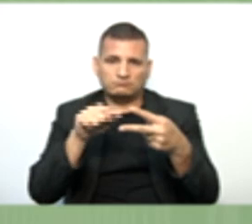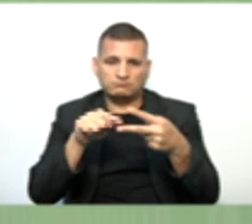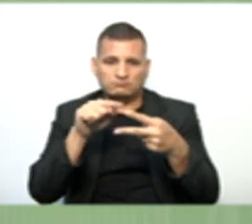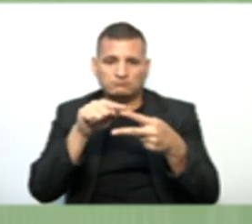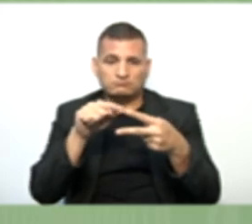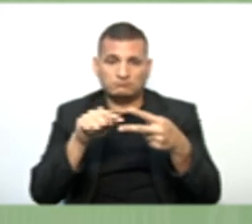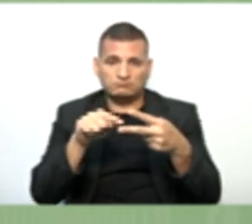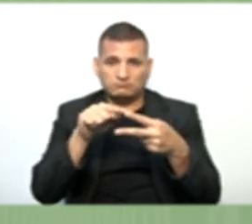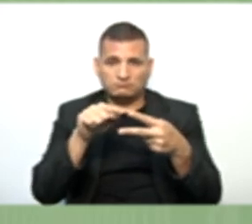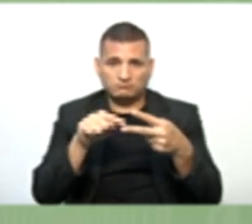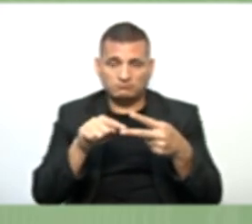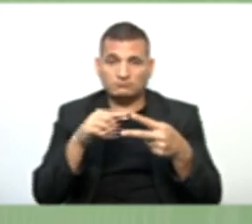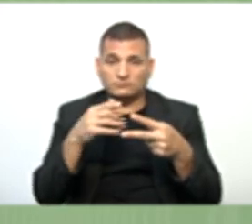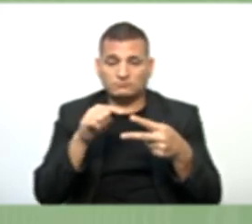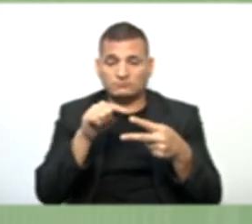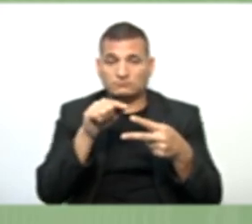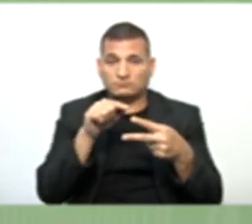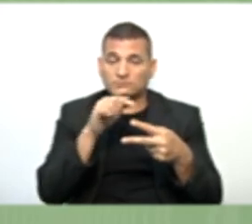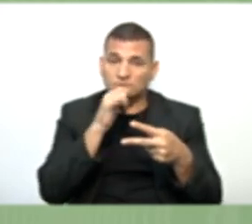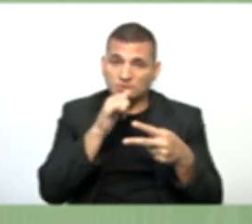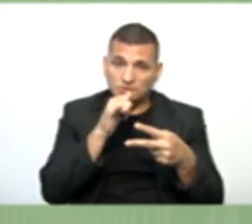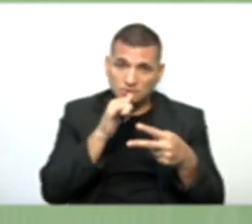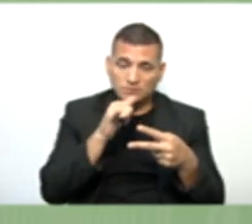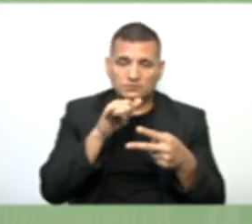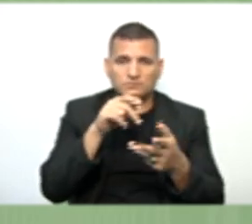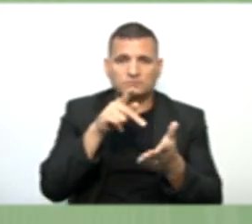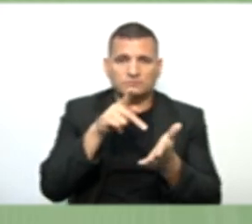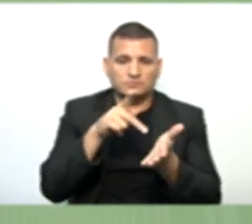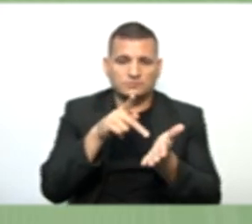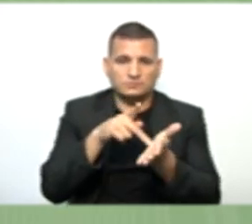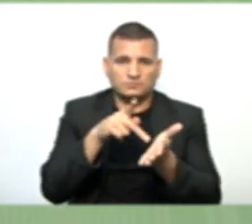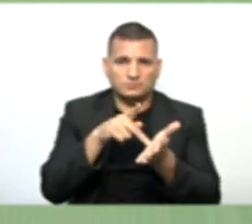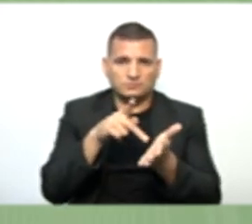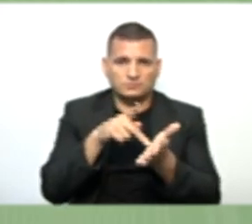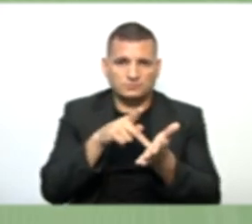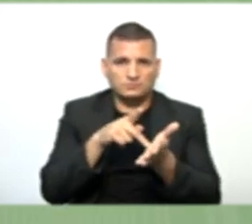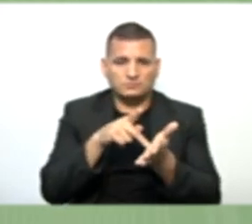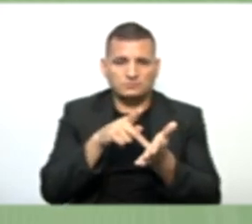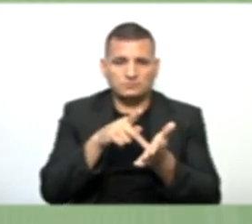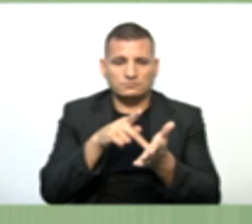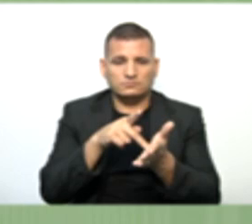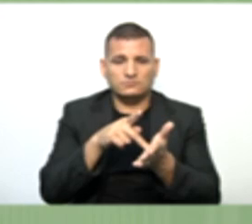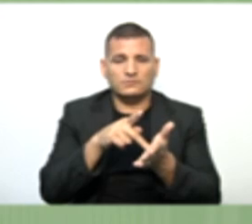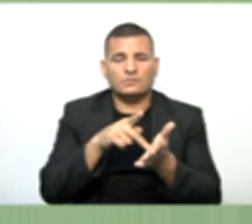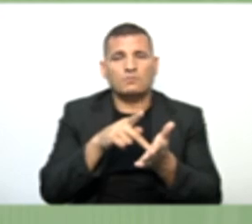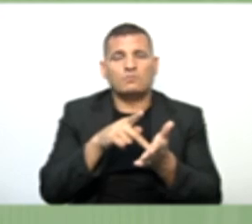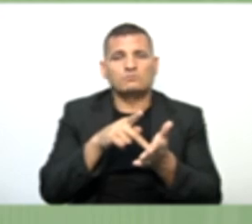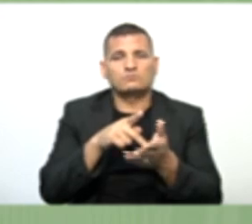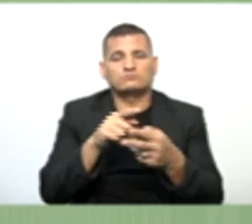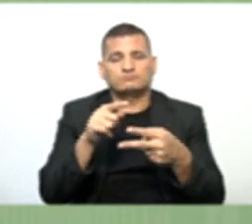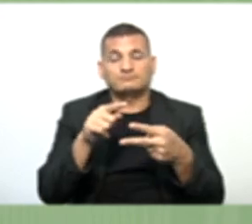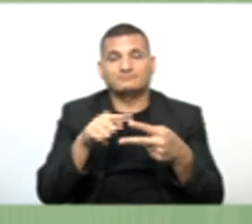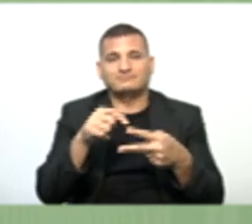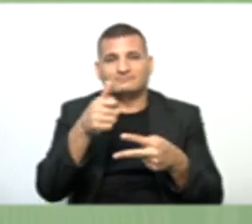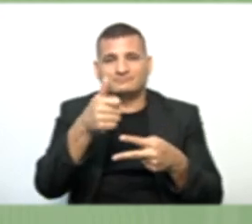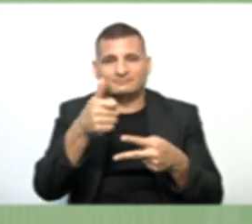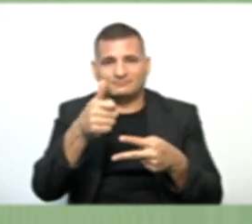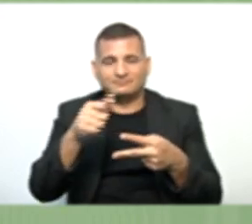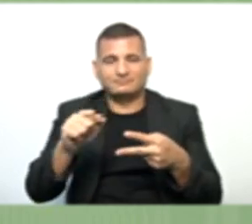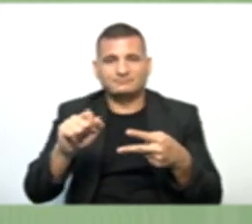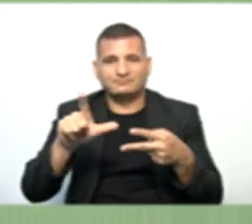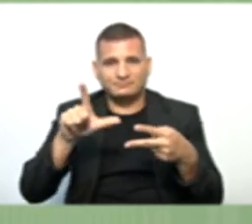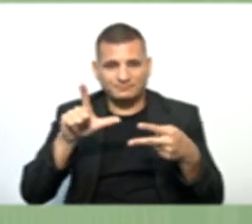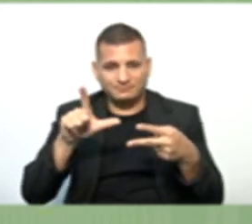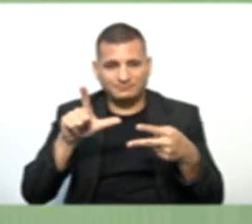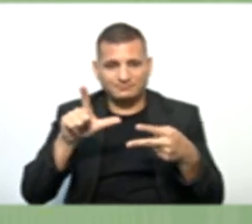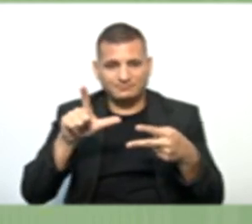uma condição e essa condição é verdadeira, eu vou executar o comando 1, né? Seguindo o nosso fluxograma, por